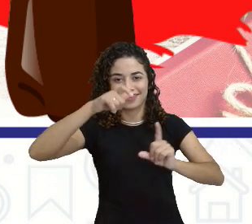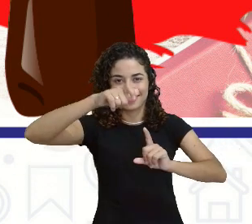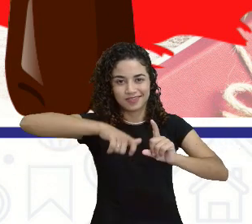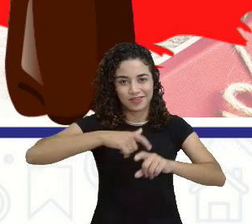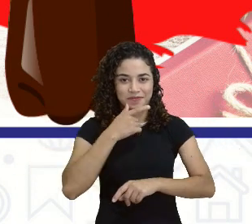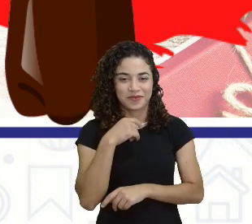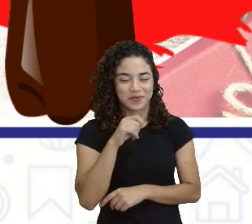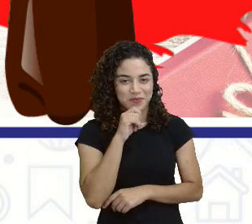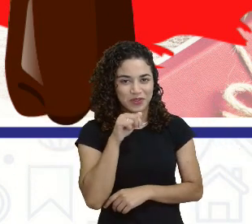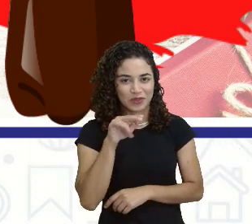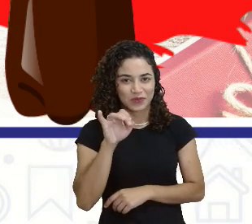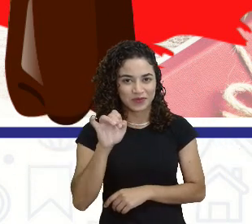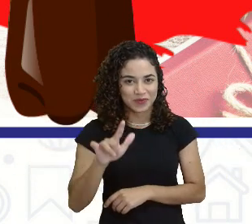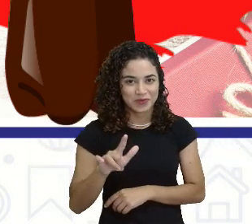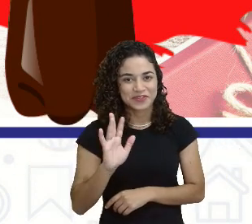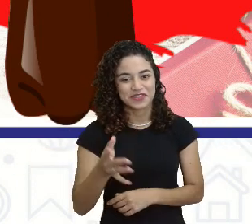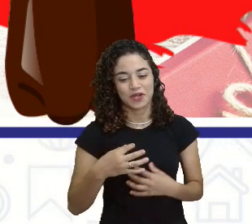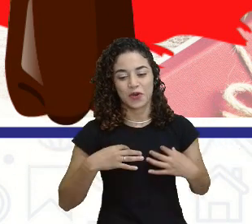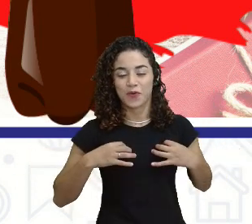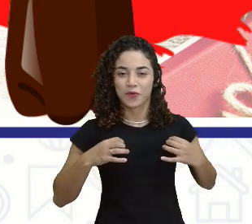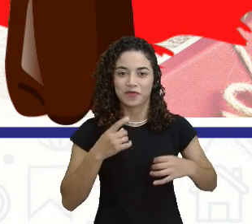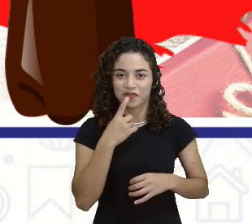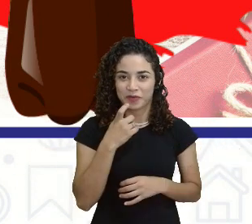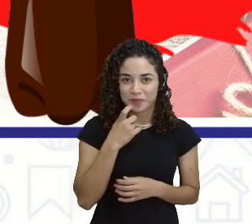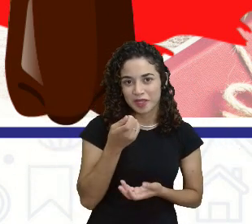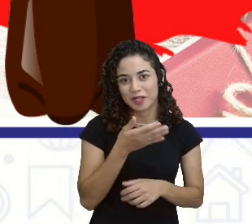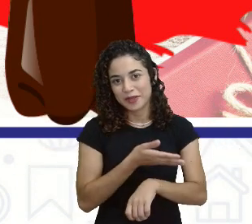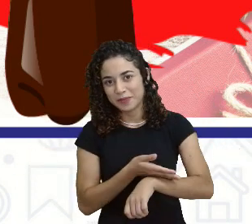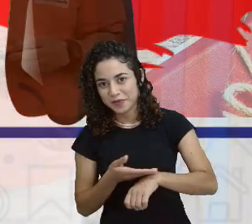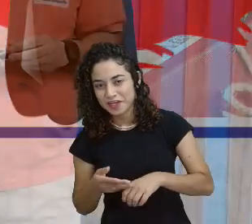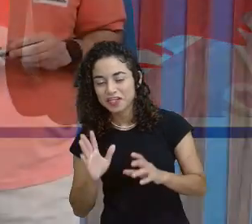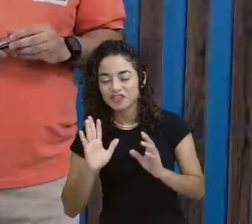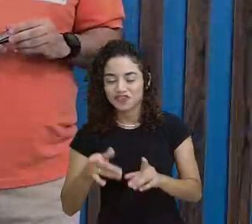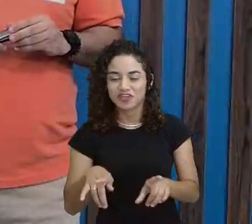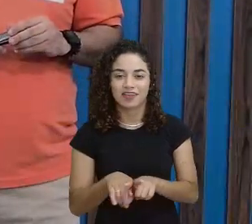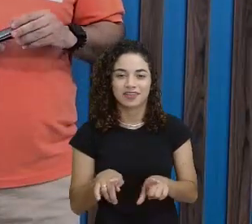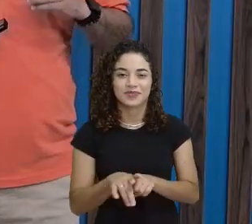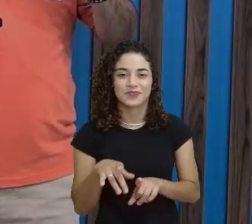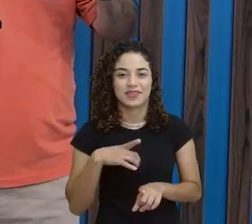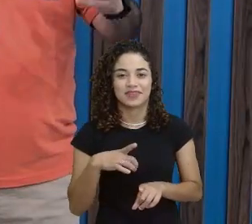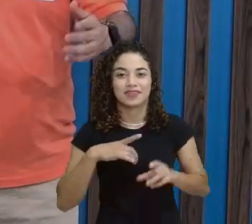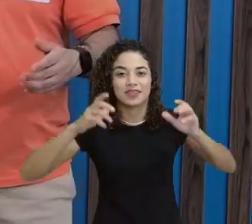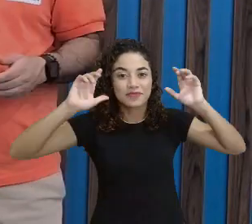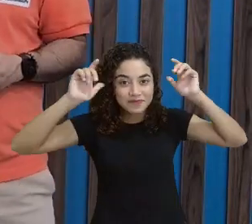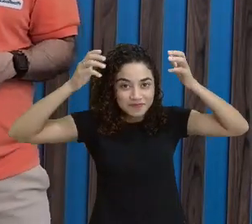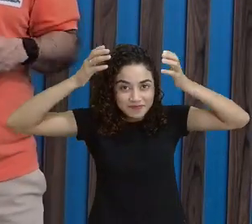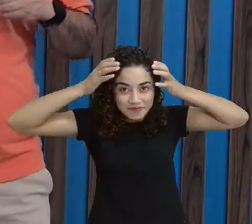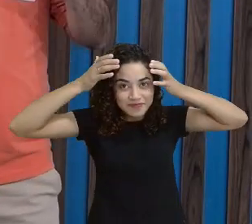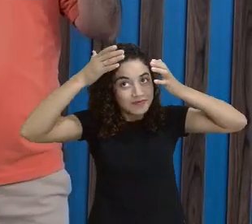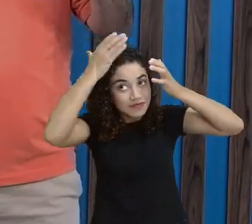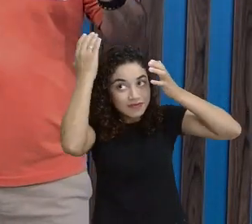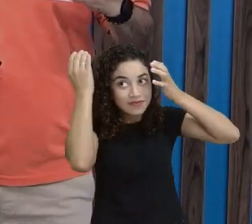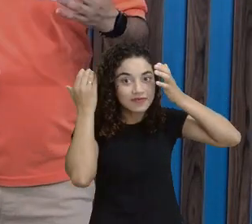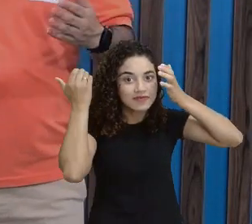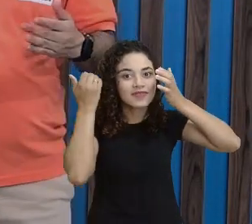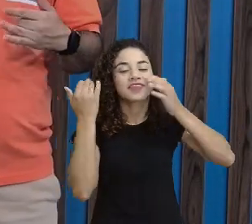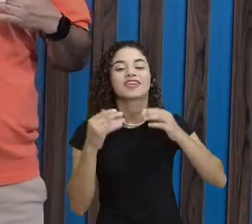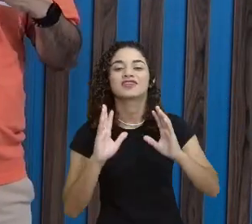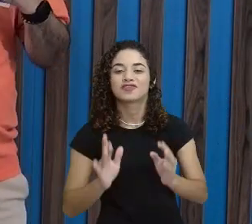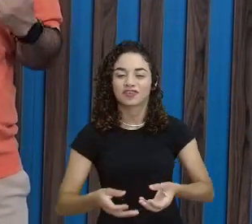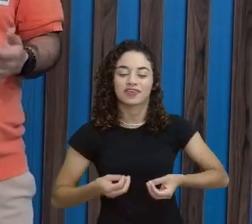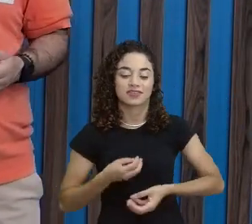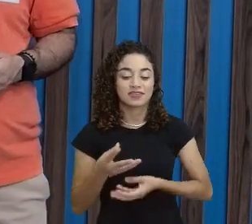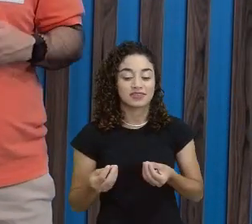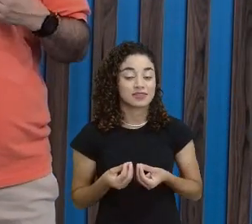vermelha e branca, né, já com gorrinho, né, entregando ali os presentes. E quando eles começaram a